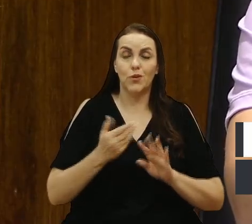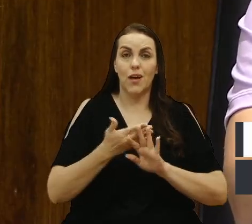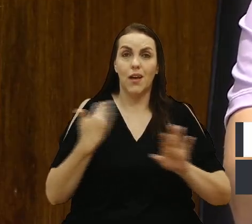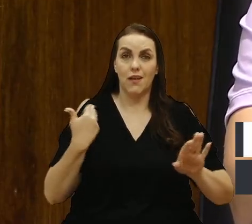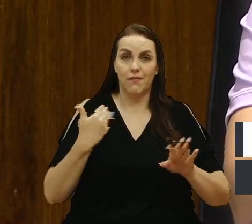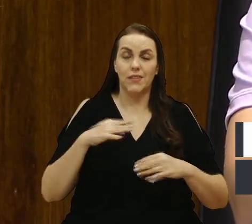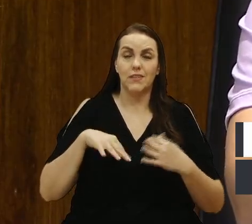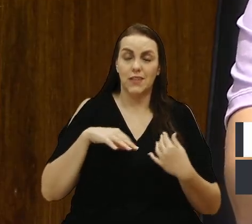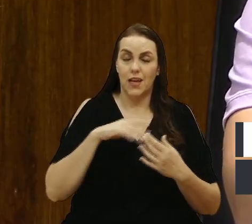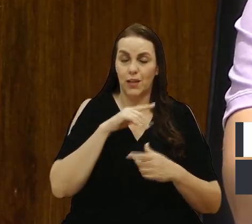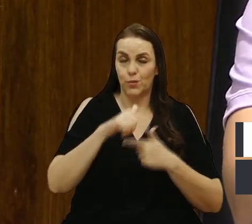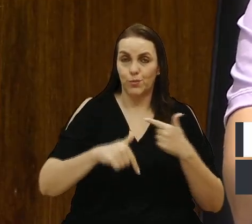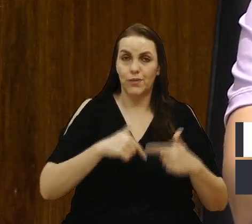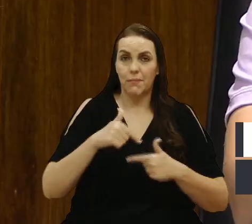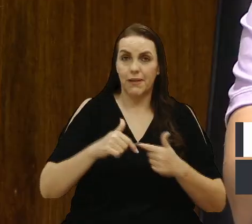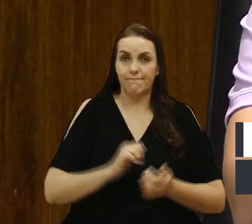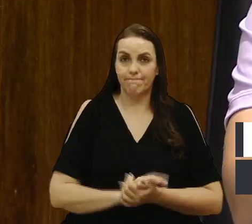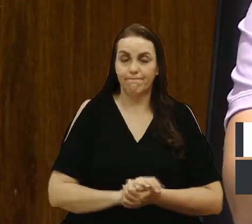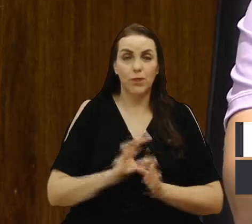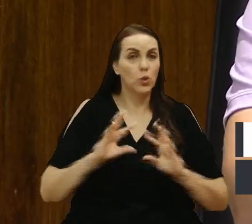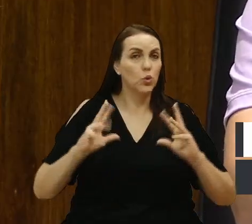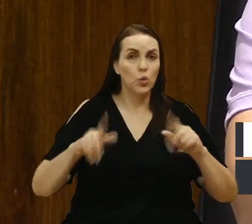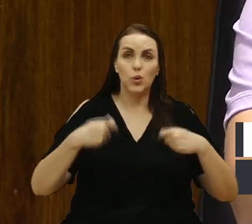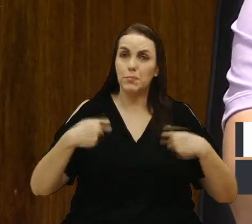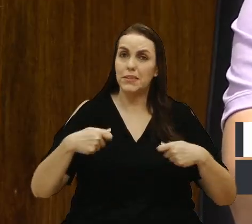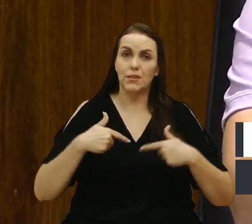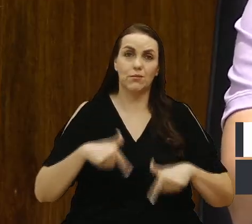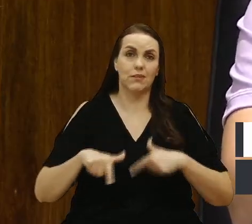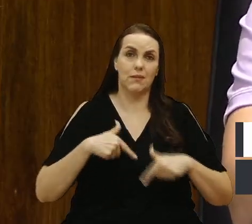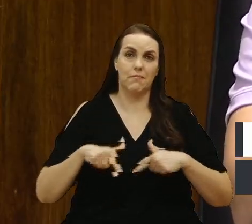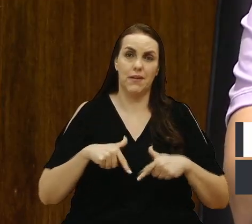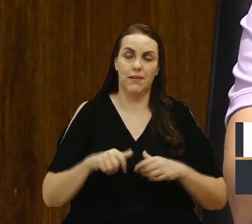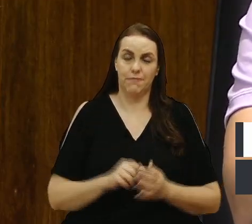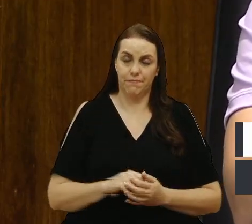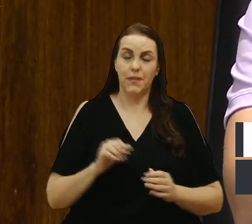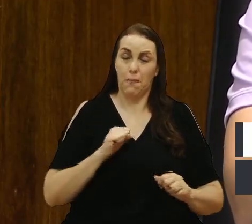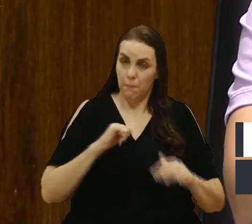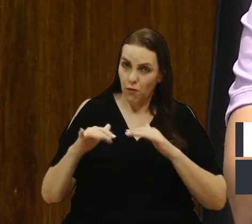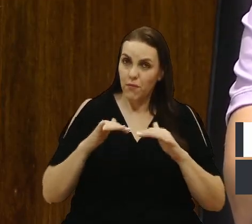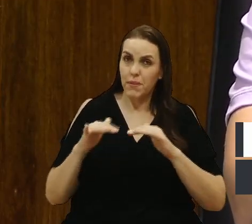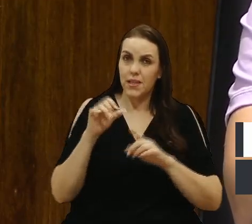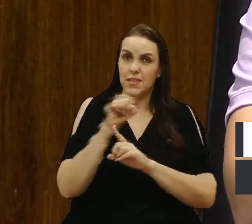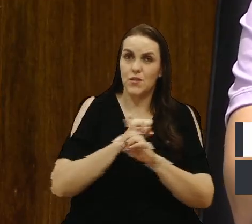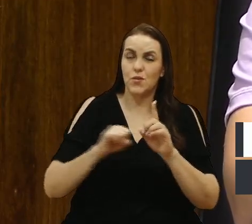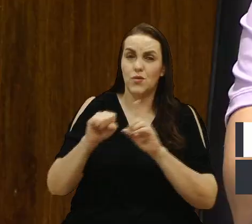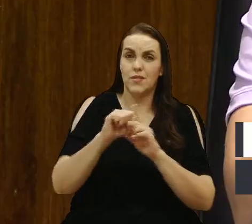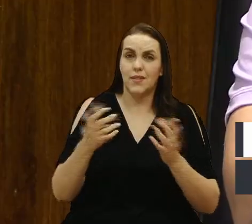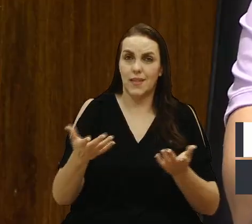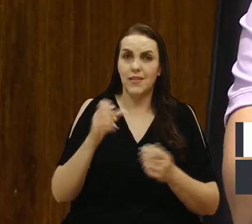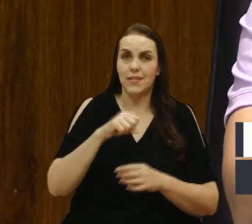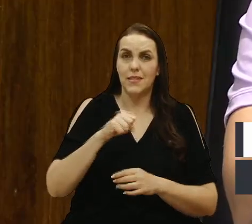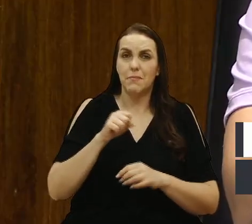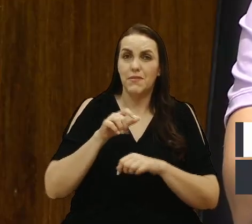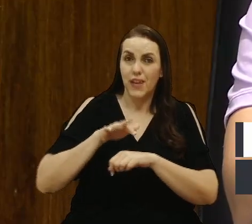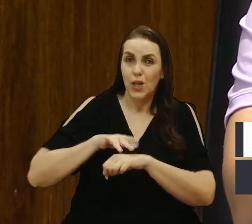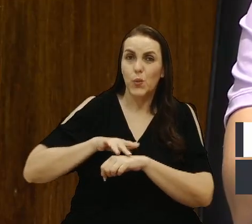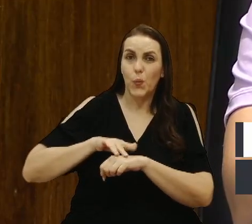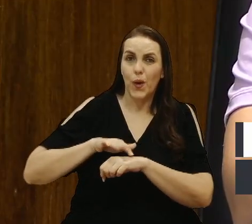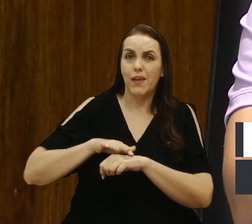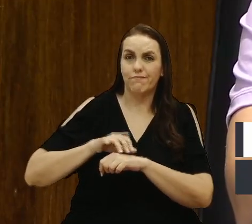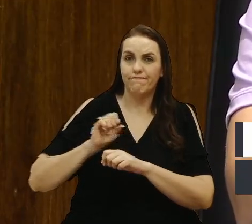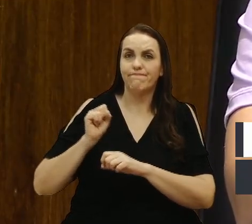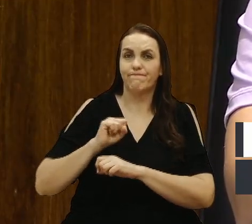afastarem do mundo do trabalho. Todo mundo precisa trabalhar, o trabalho movimenta a sociedade, mas ele tem adoecido as